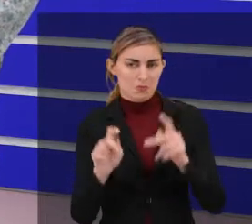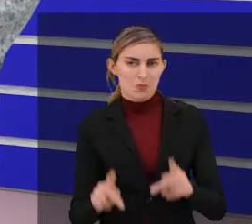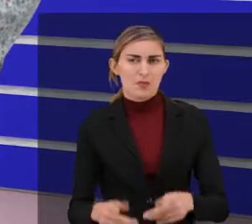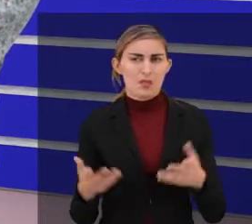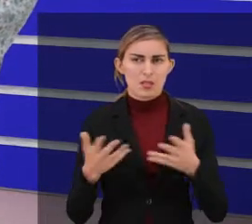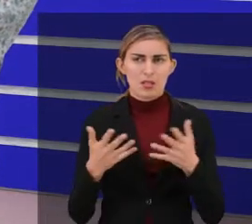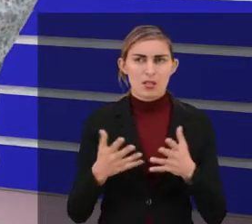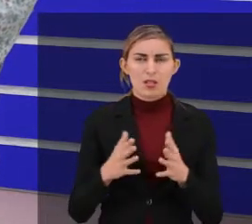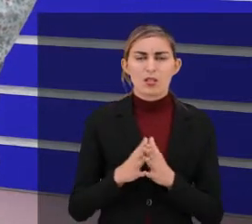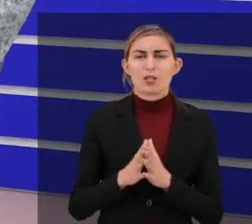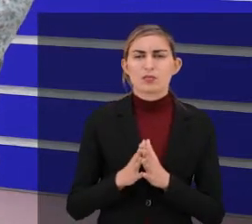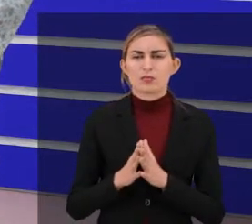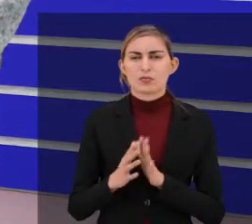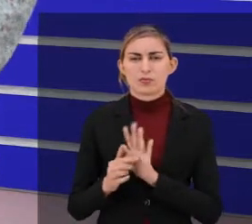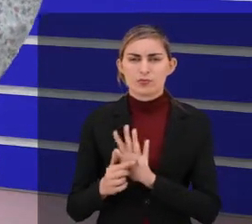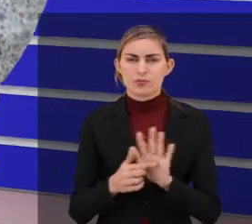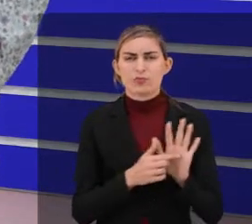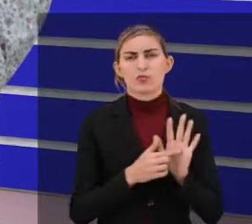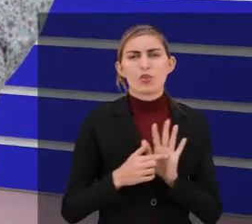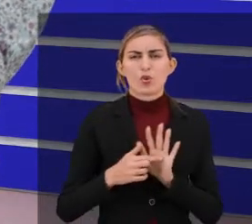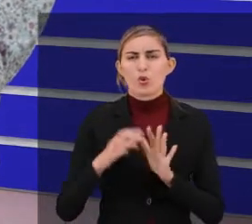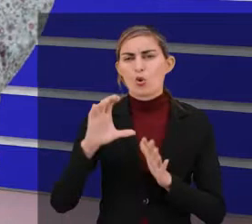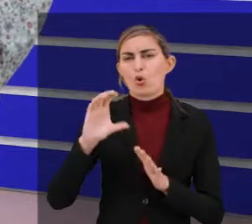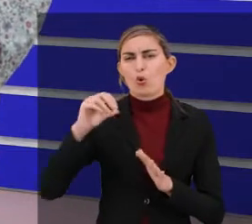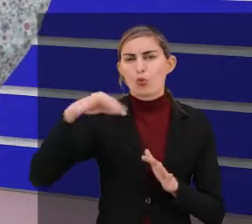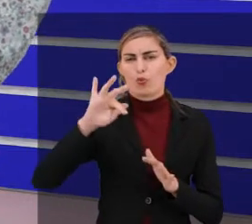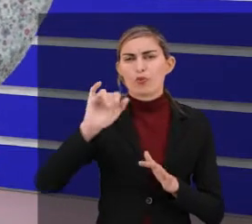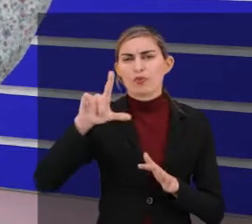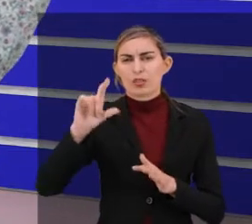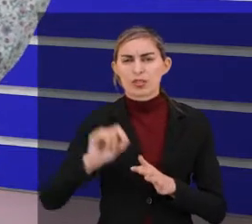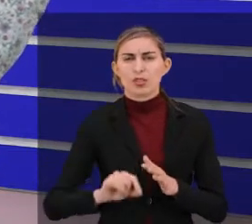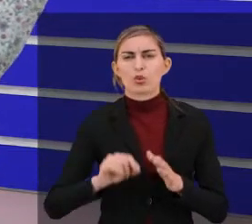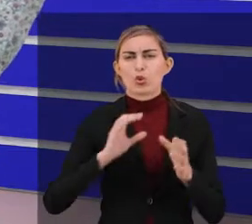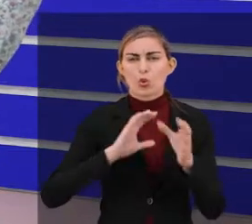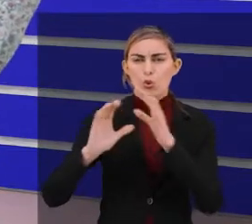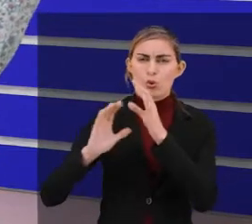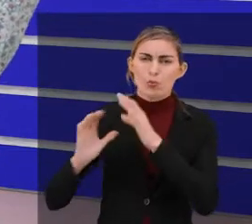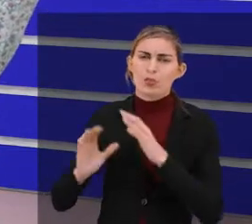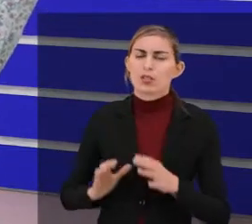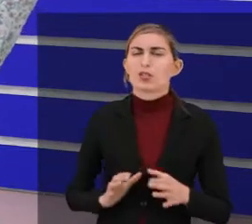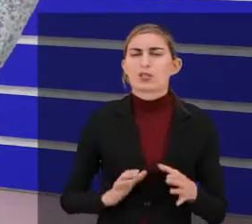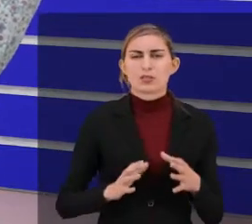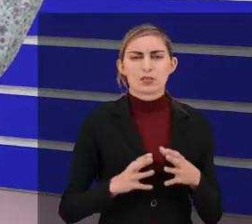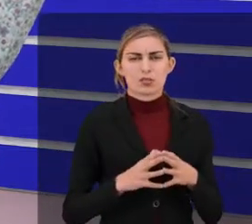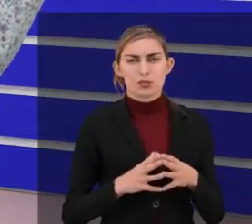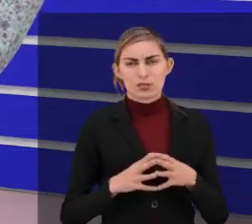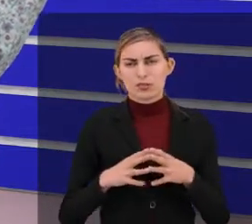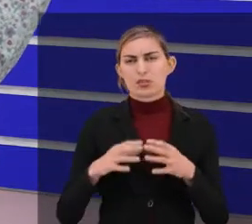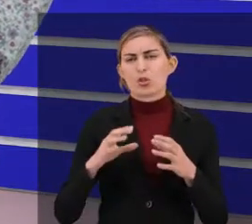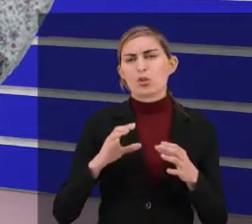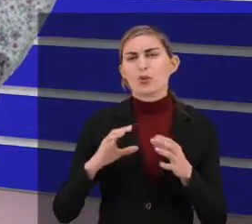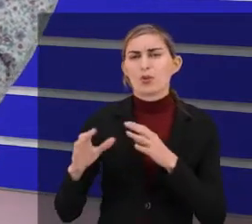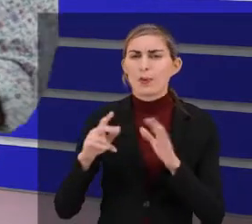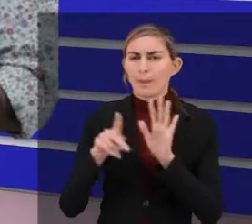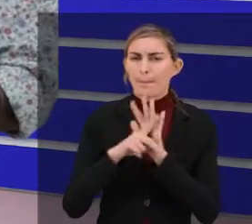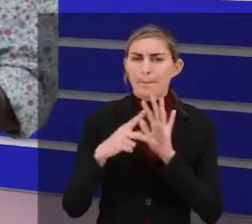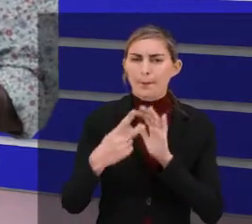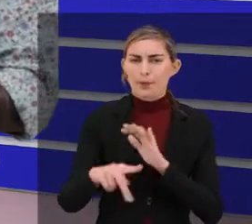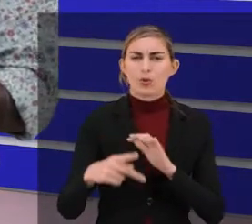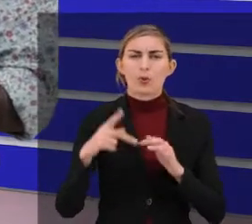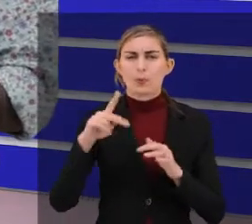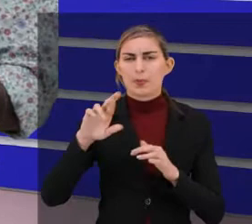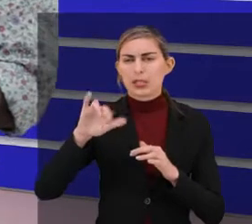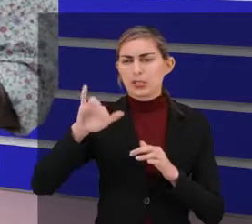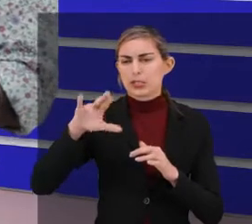vai de encontro dos princípios, né? Vai de encontro dos princípios da comunicação não violenta, vai de encontro dos próprios princípios da